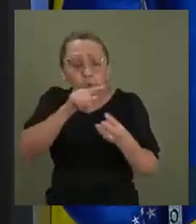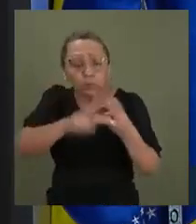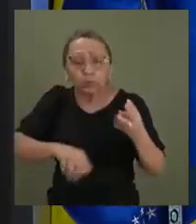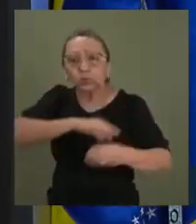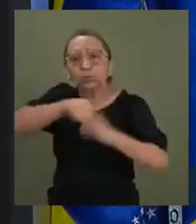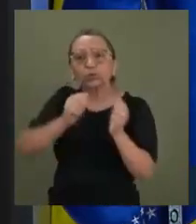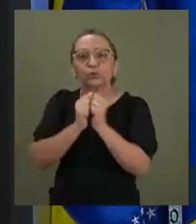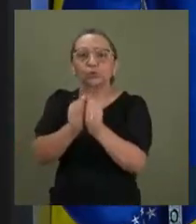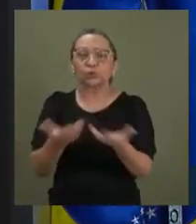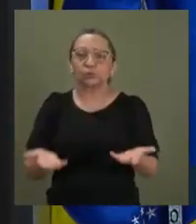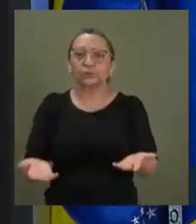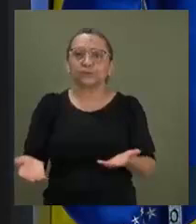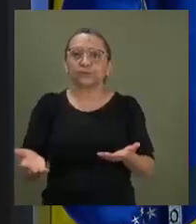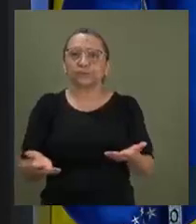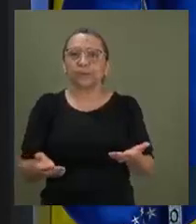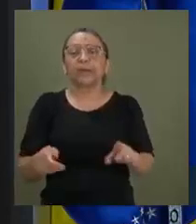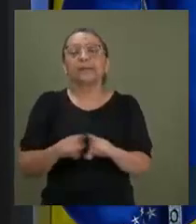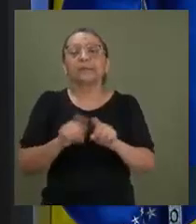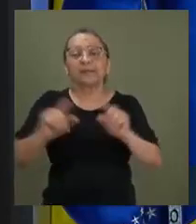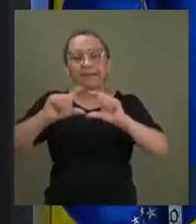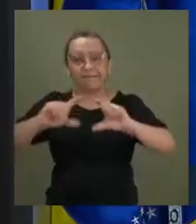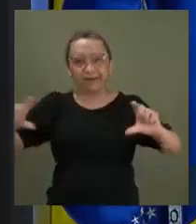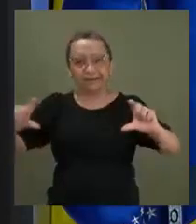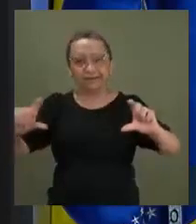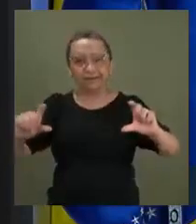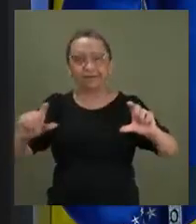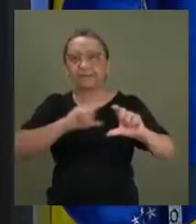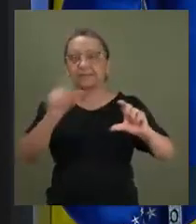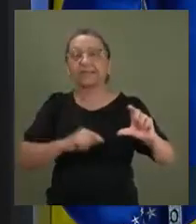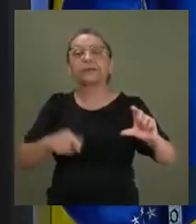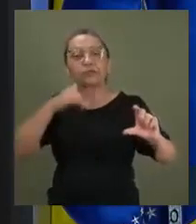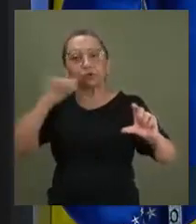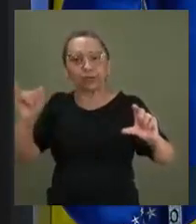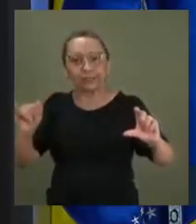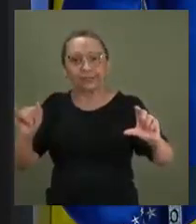Choque anafilático, está na bula da Pfizer, choques anafiláticos.